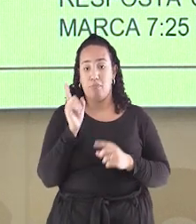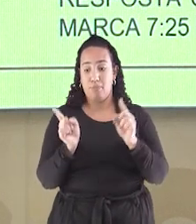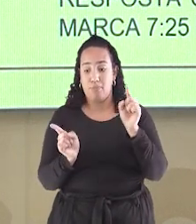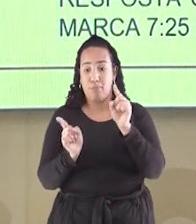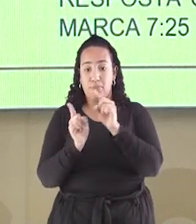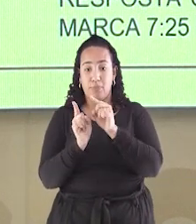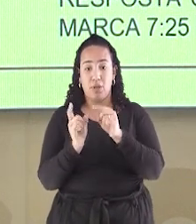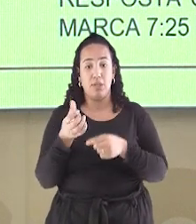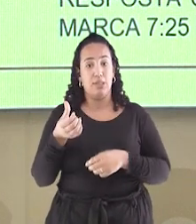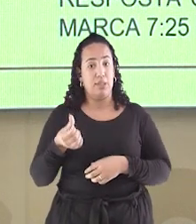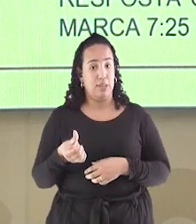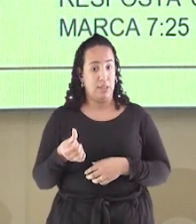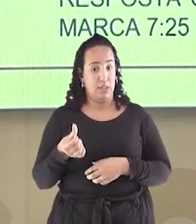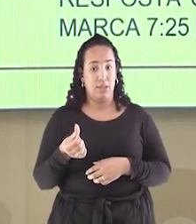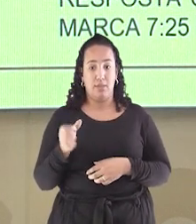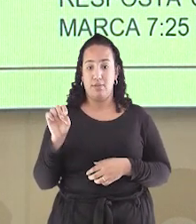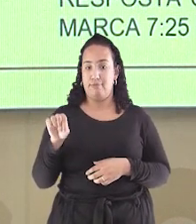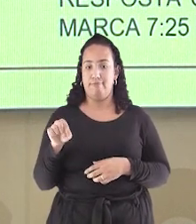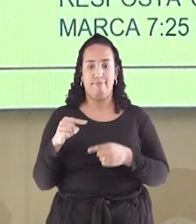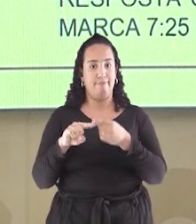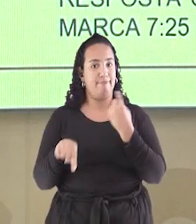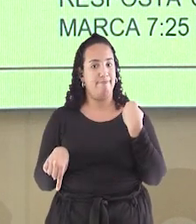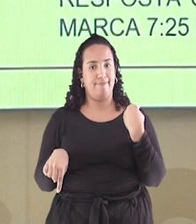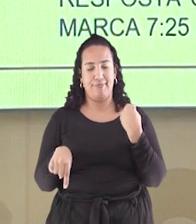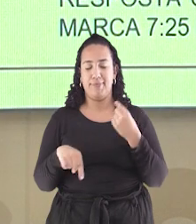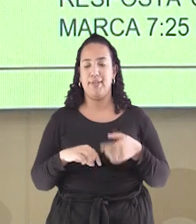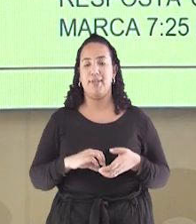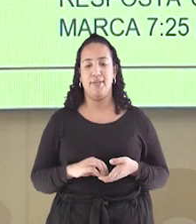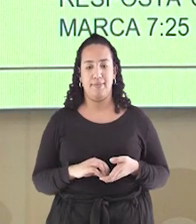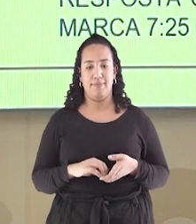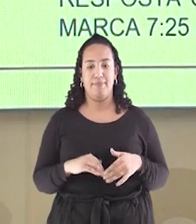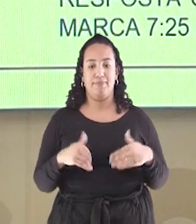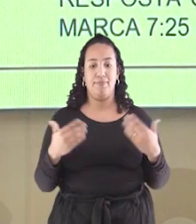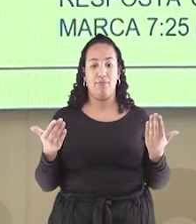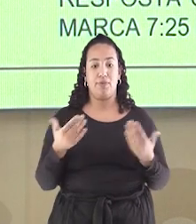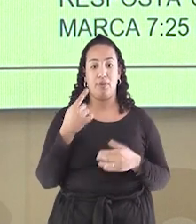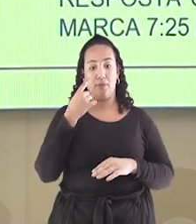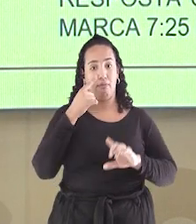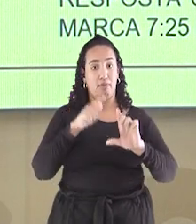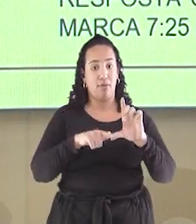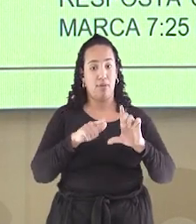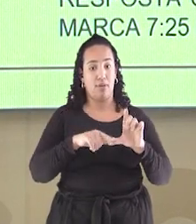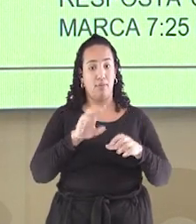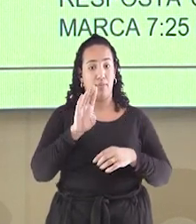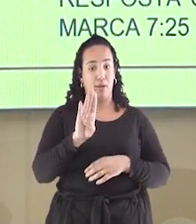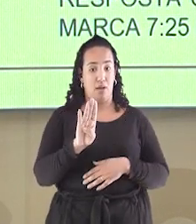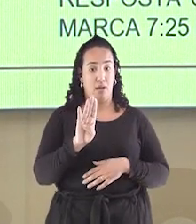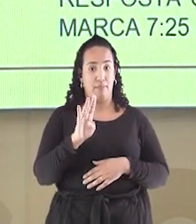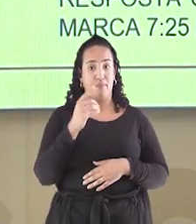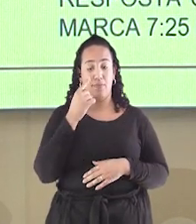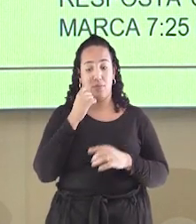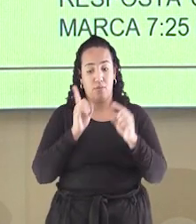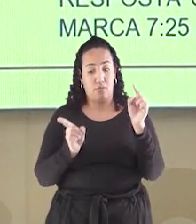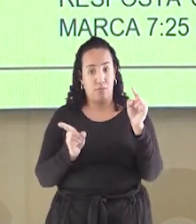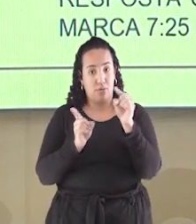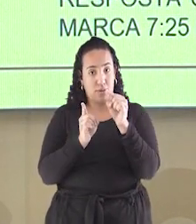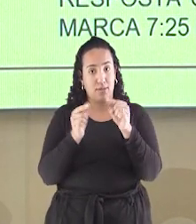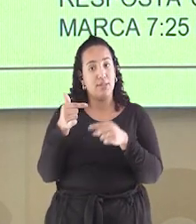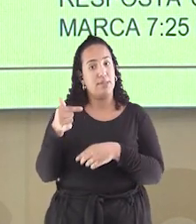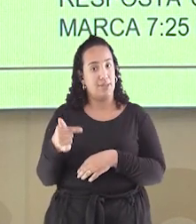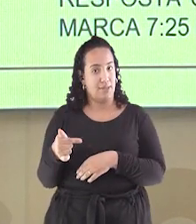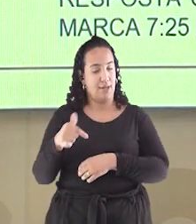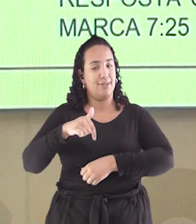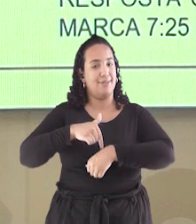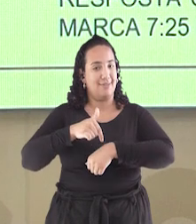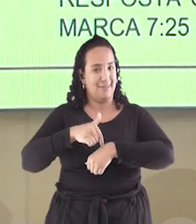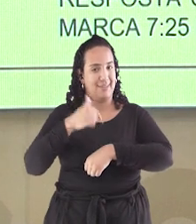aqui, o ponteiro pequeno, está no 6. Então, já não é 7 horas. Vamos ver a letra B. O ponteiro pequeno está